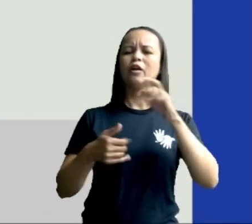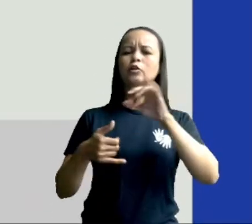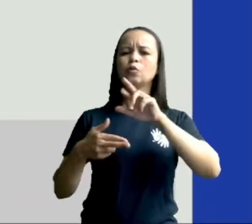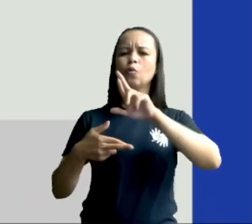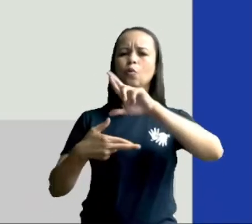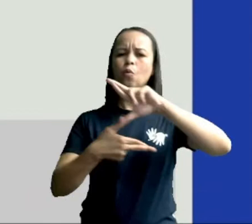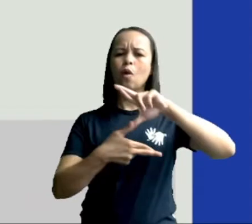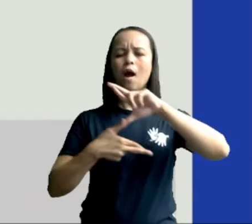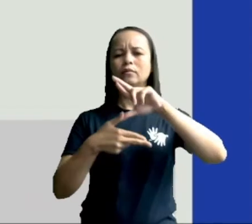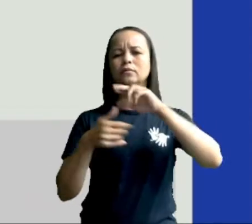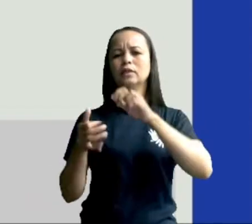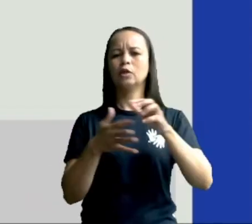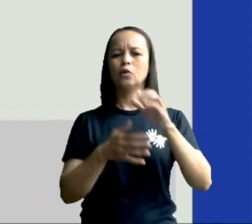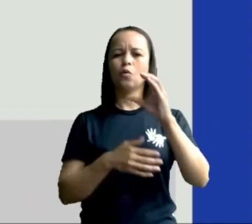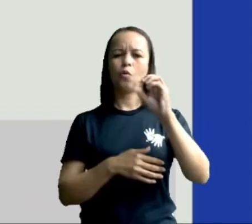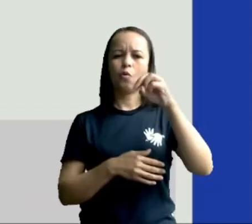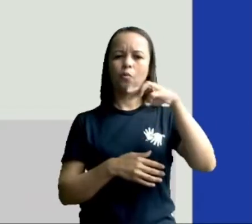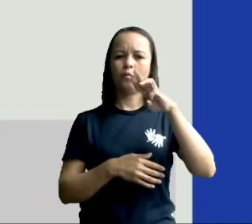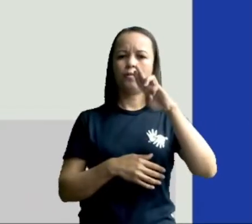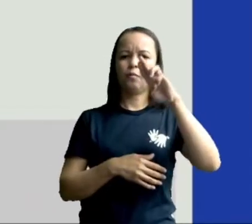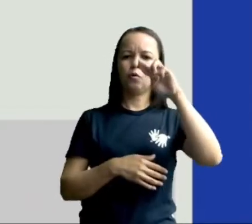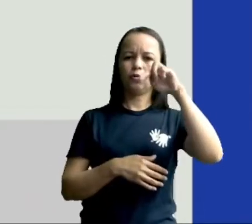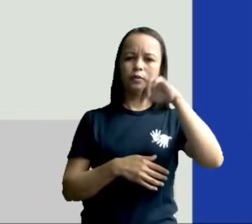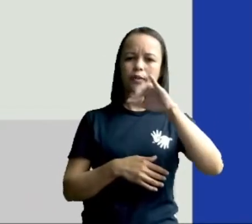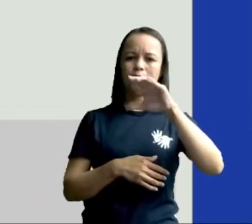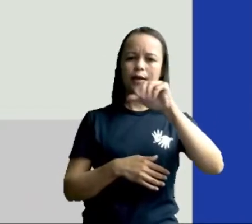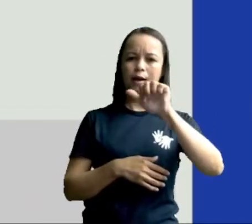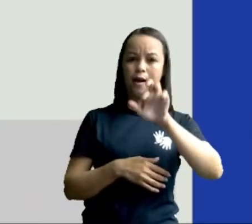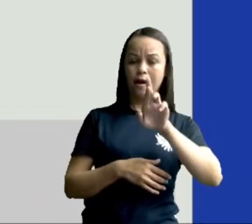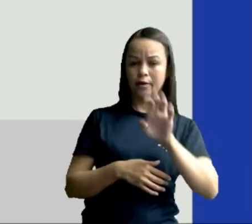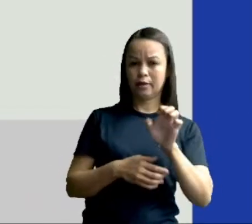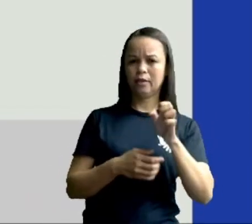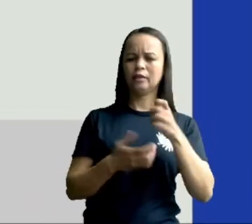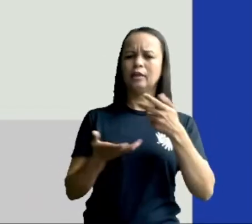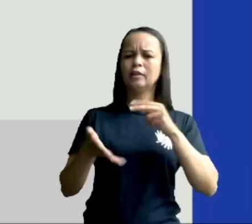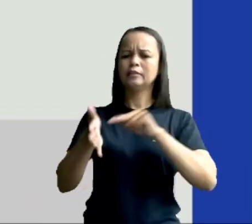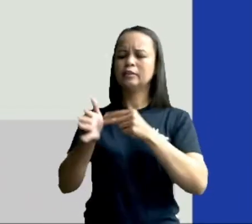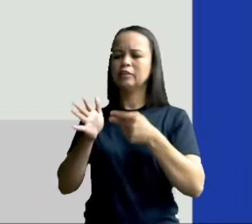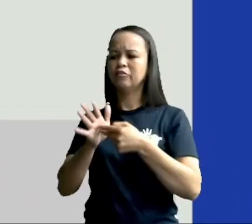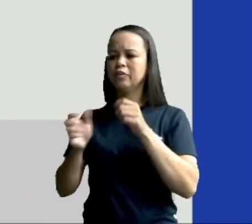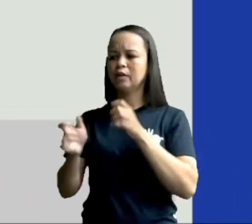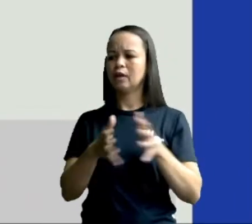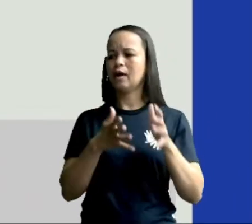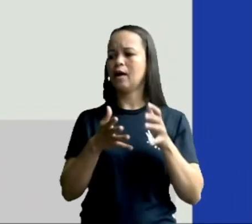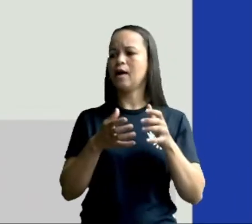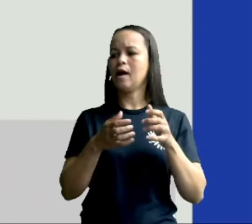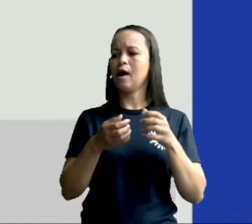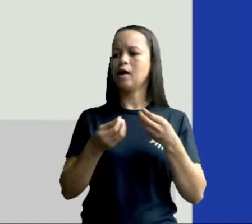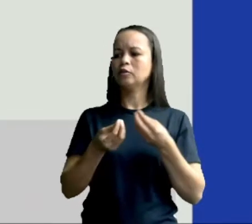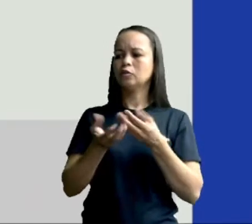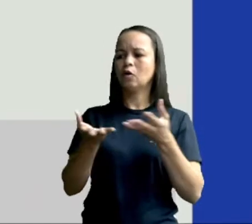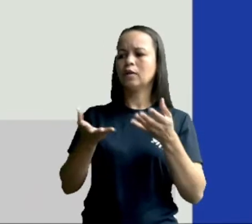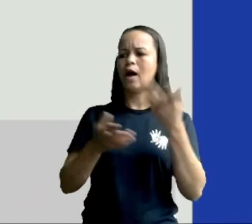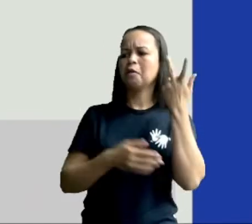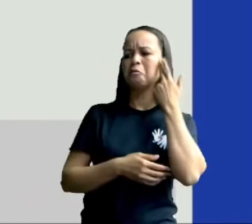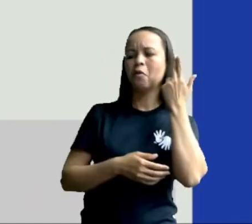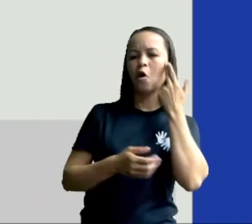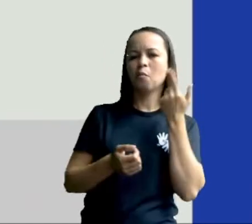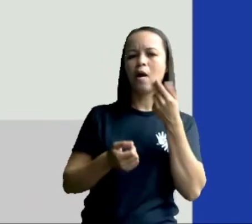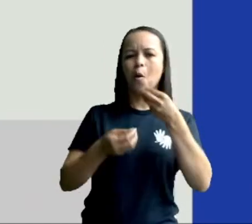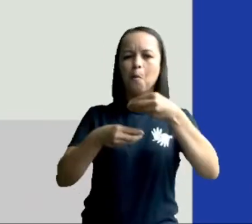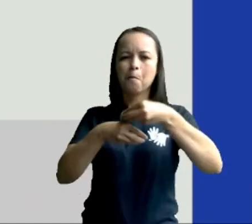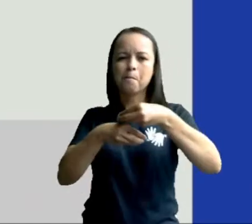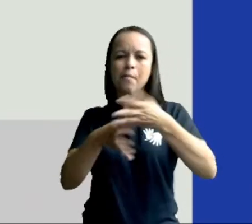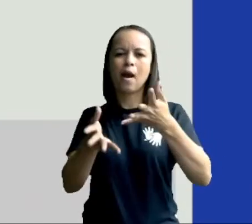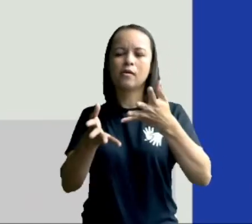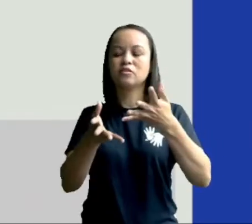que significa tornar comum, partilhar, conferenciar. A comunicação